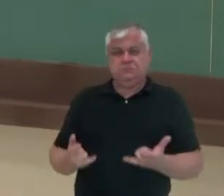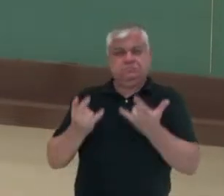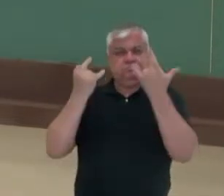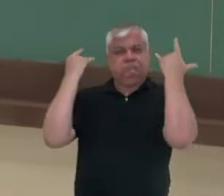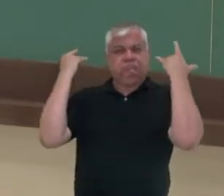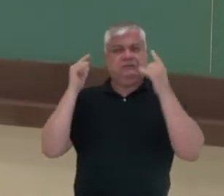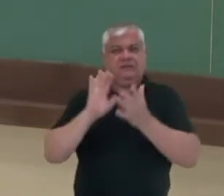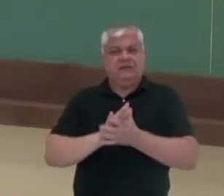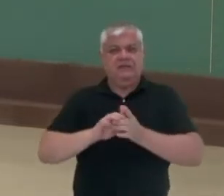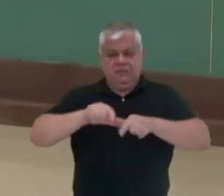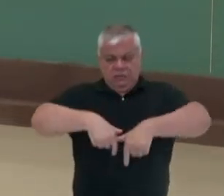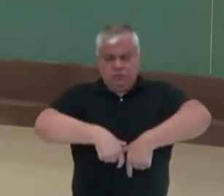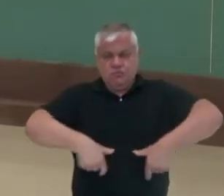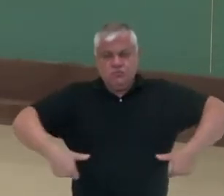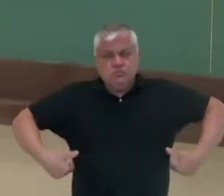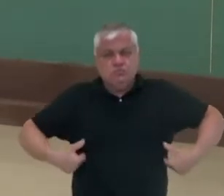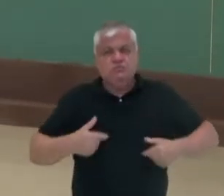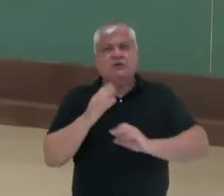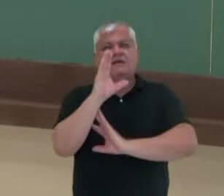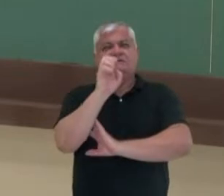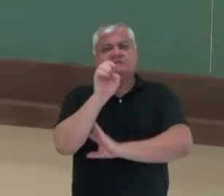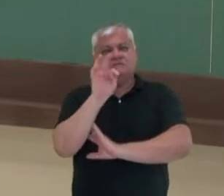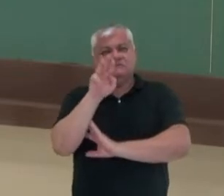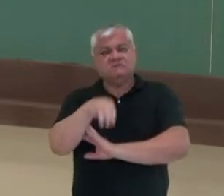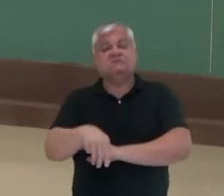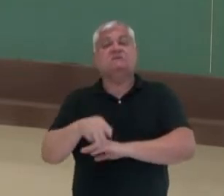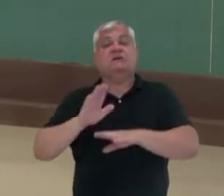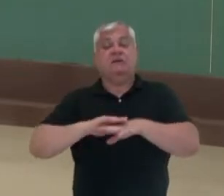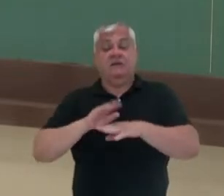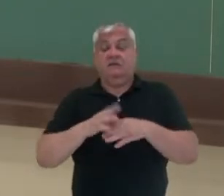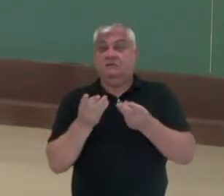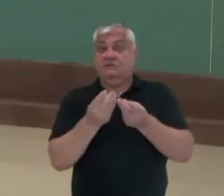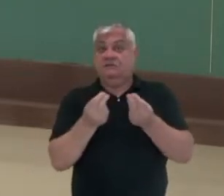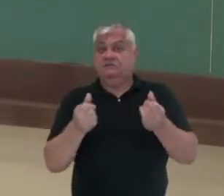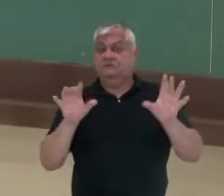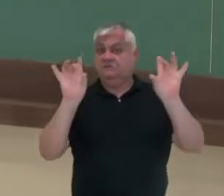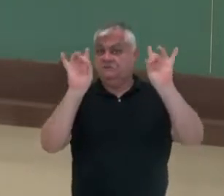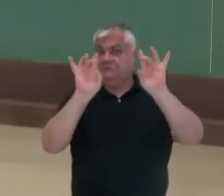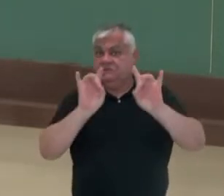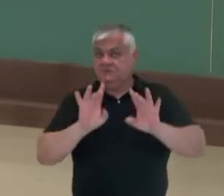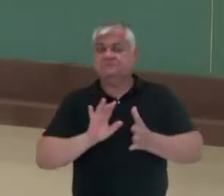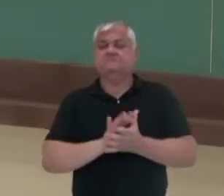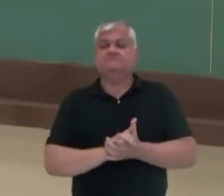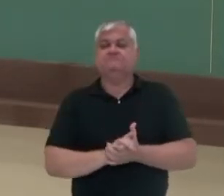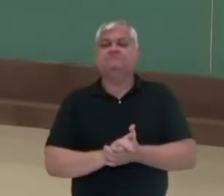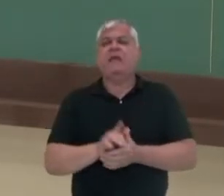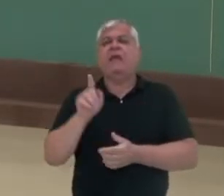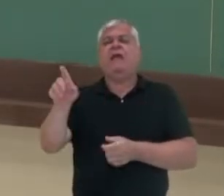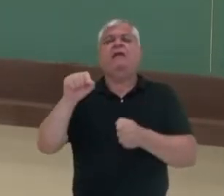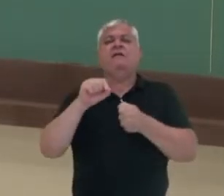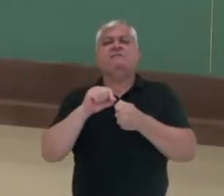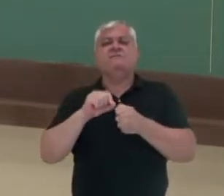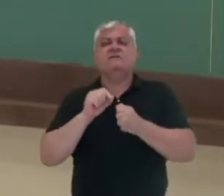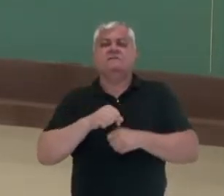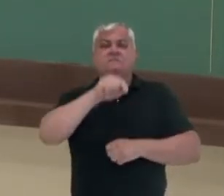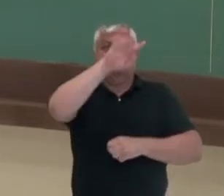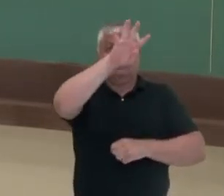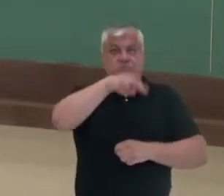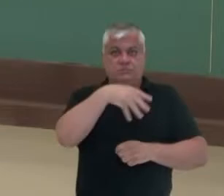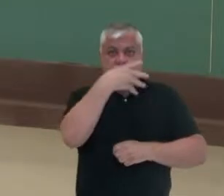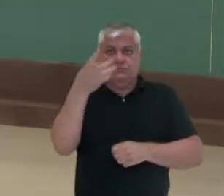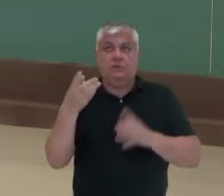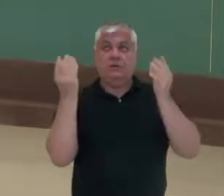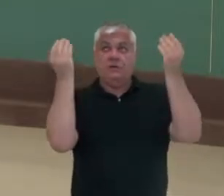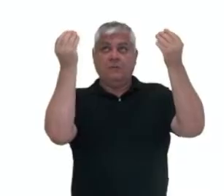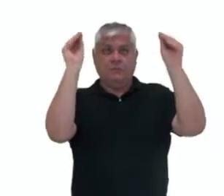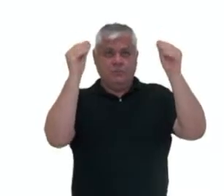faixa de cetim, né? É um tecido muito nobre. Ela decidiu fazer um quadro com valores para saber o